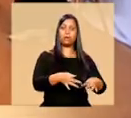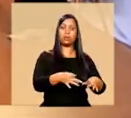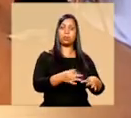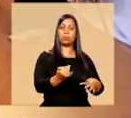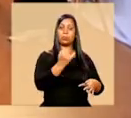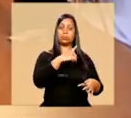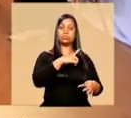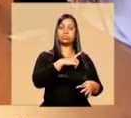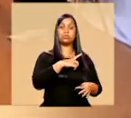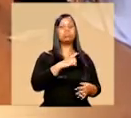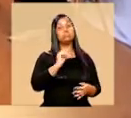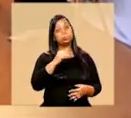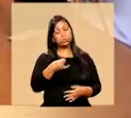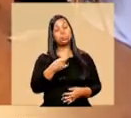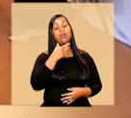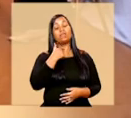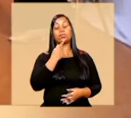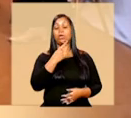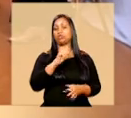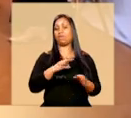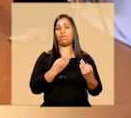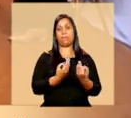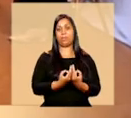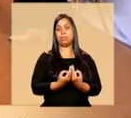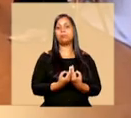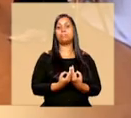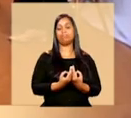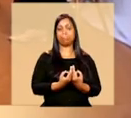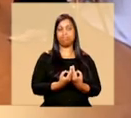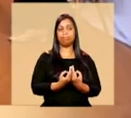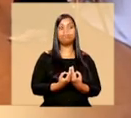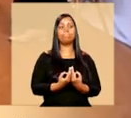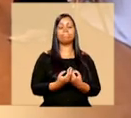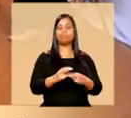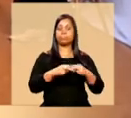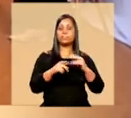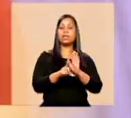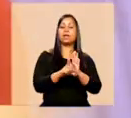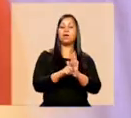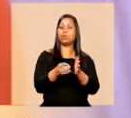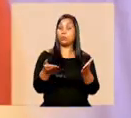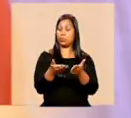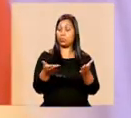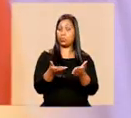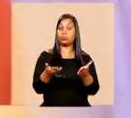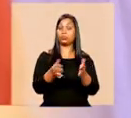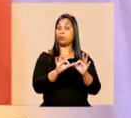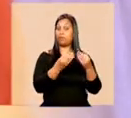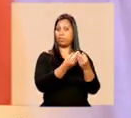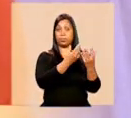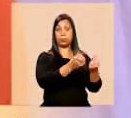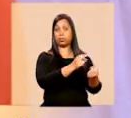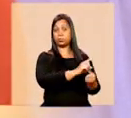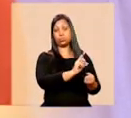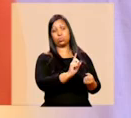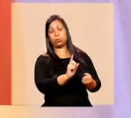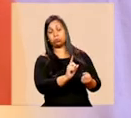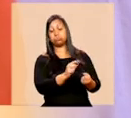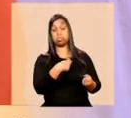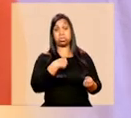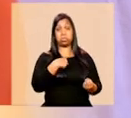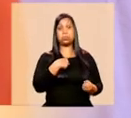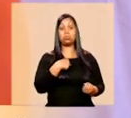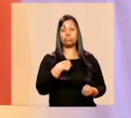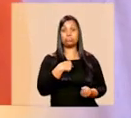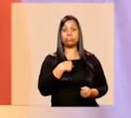final? Sim, predomina o desejo da família, né? Até porque essa legislação que a gente tem em vigência, embora